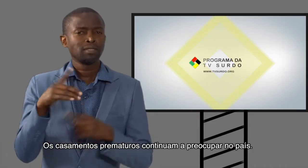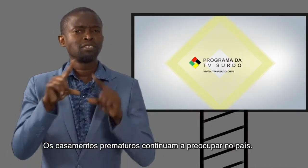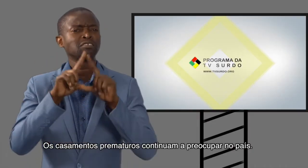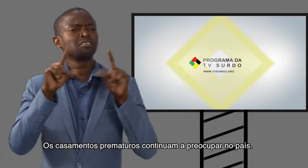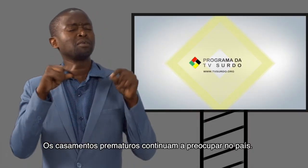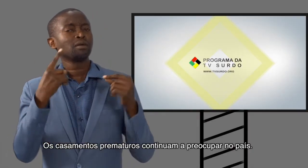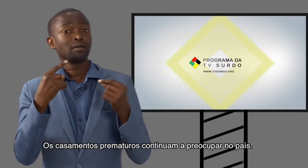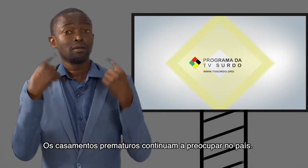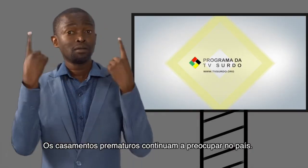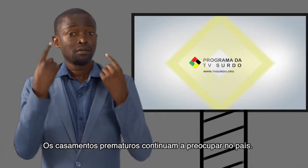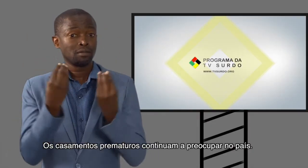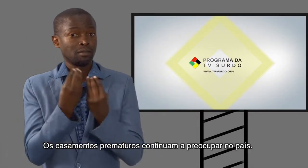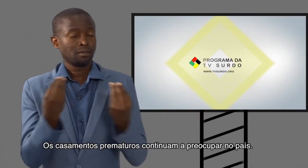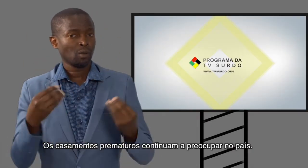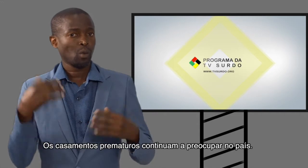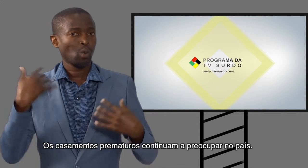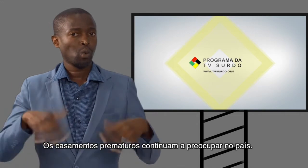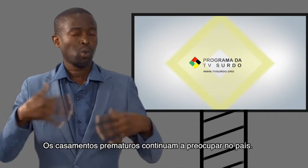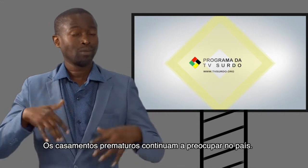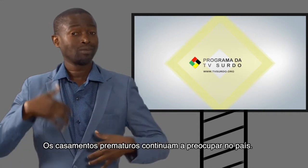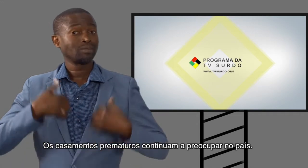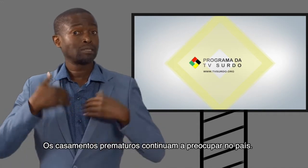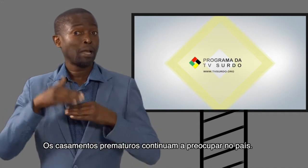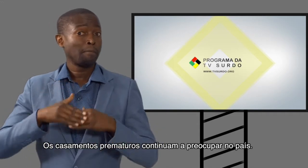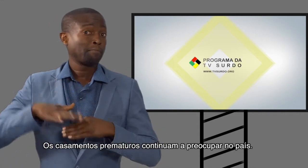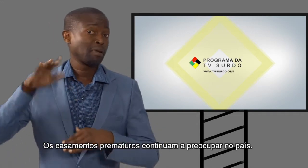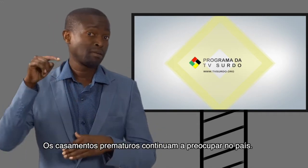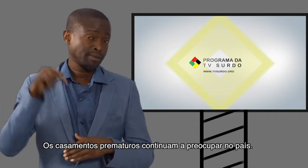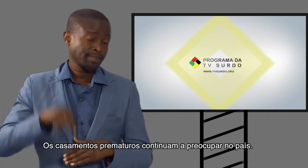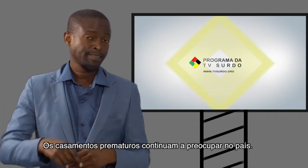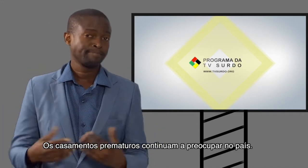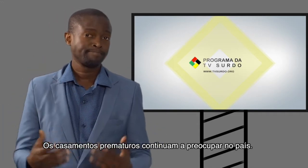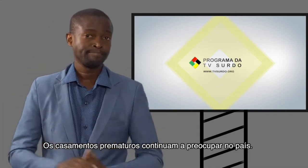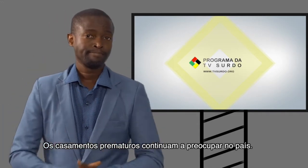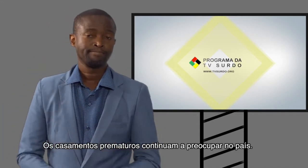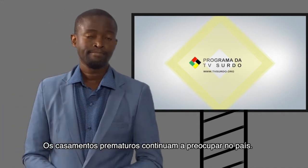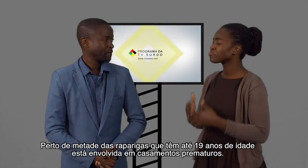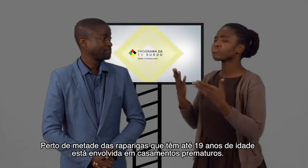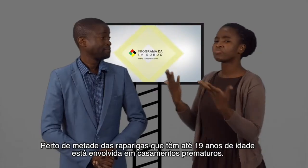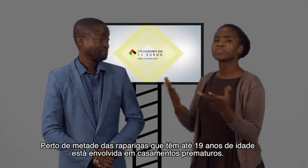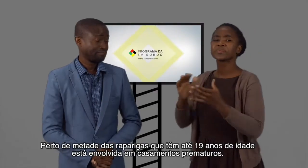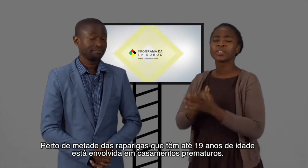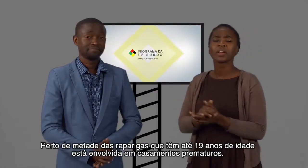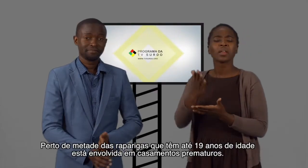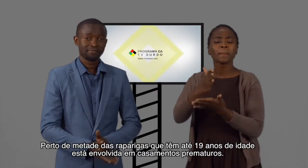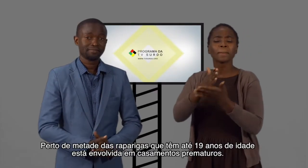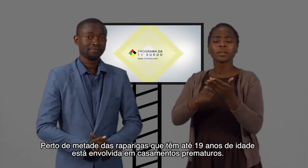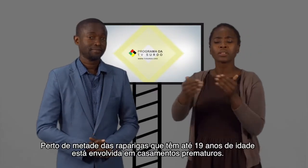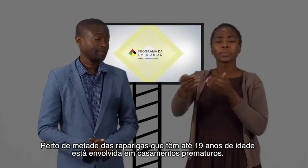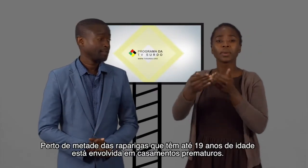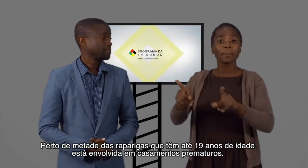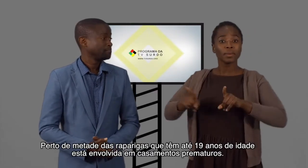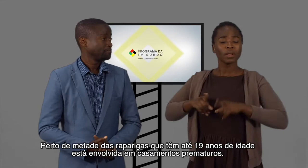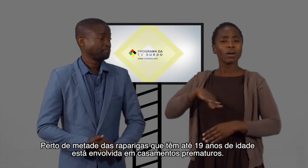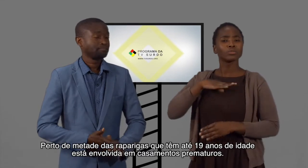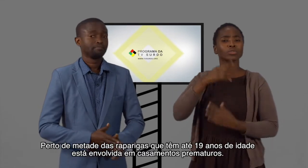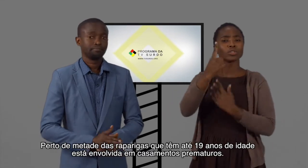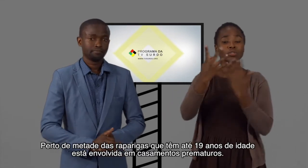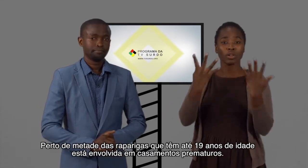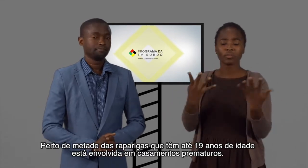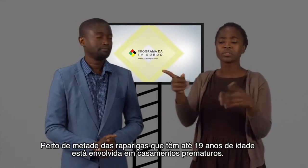Os casamentos prematuros continuam a preocupar no país. Perto de metade das raparigas que